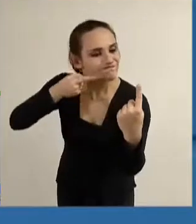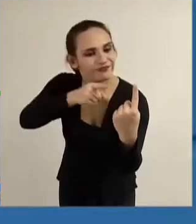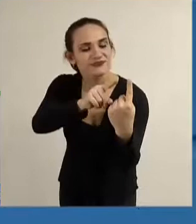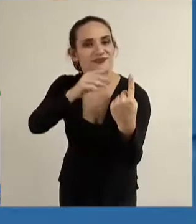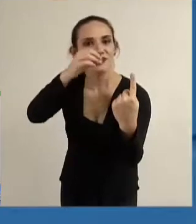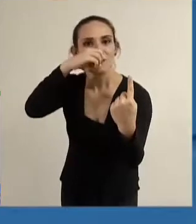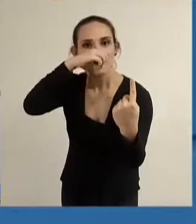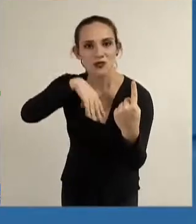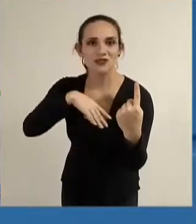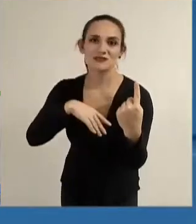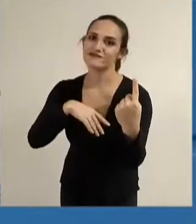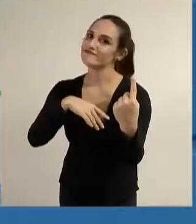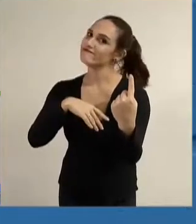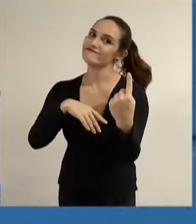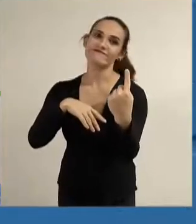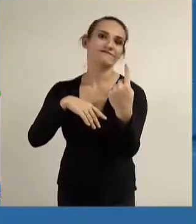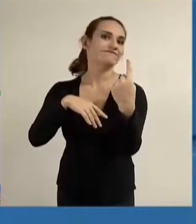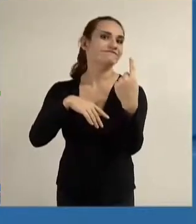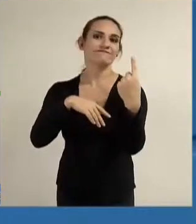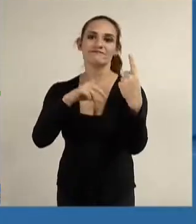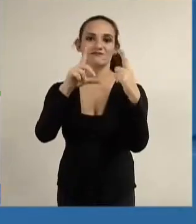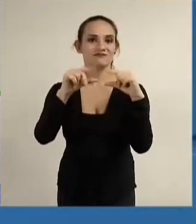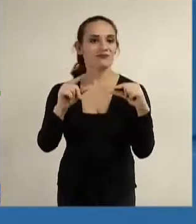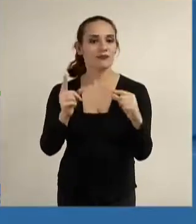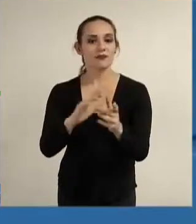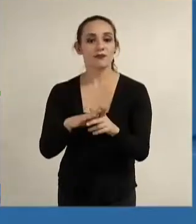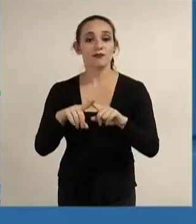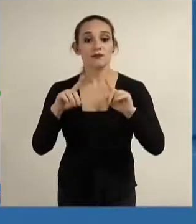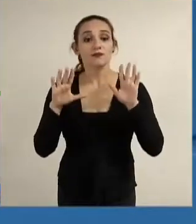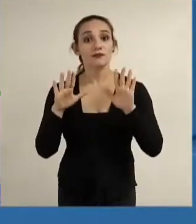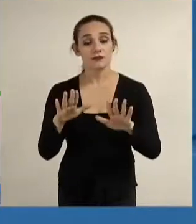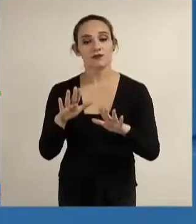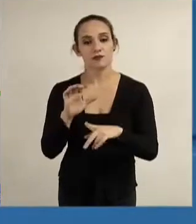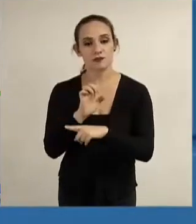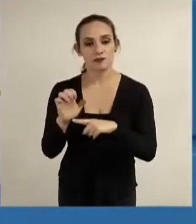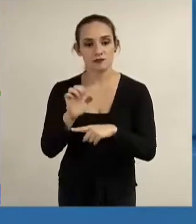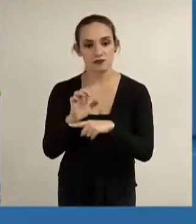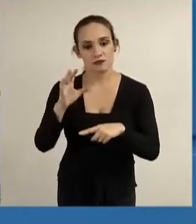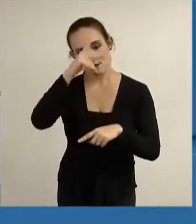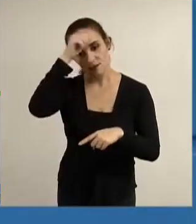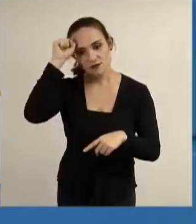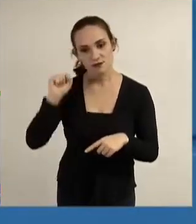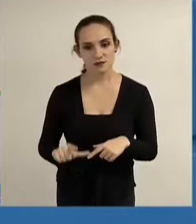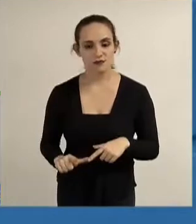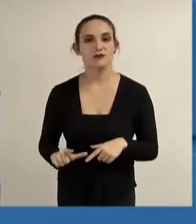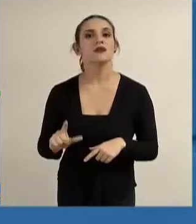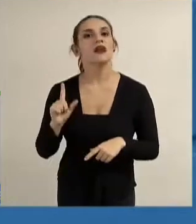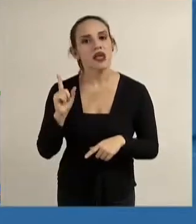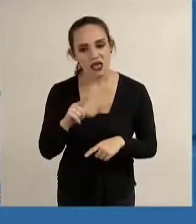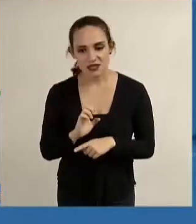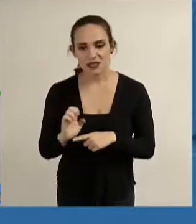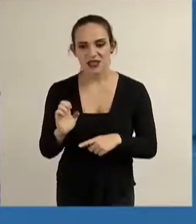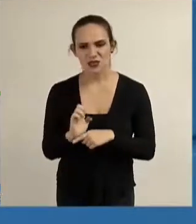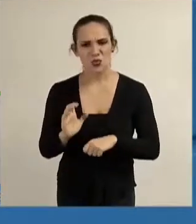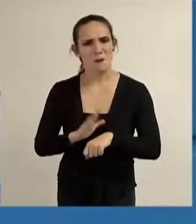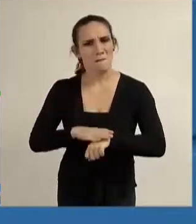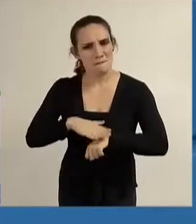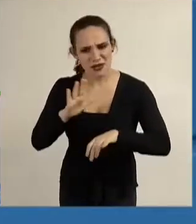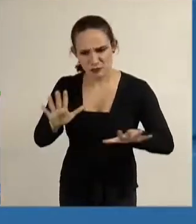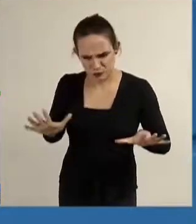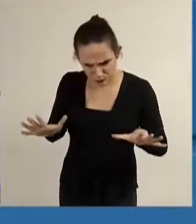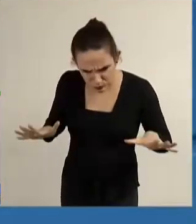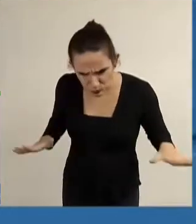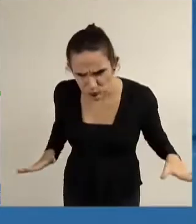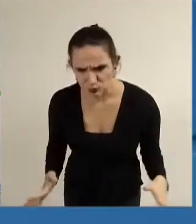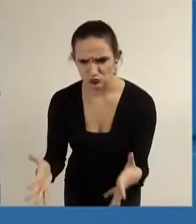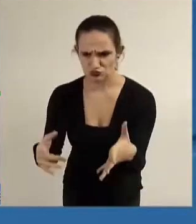em dizer que Mato Grosso do Sul é o estado da federação que mais encoraja as mulheres a